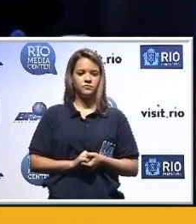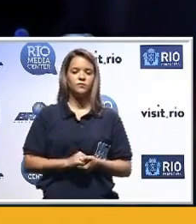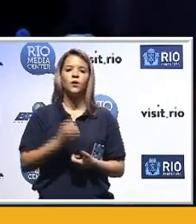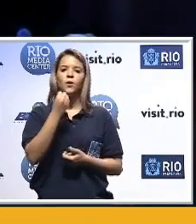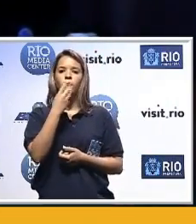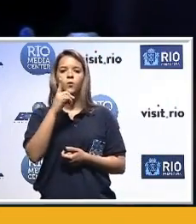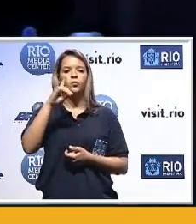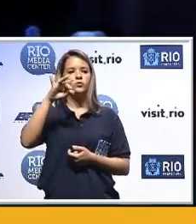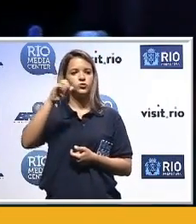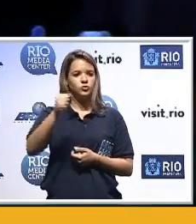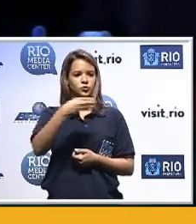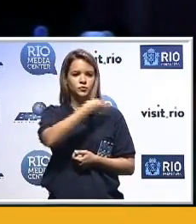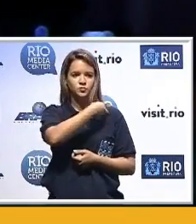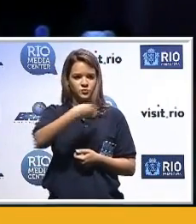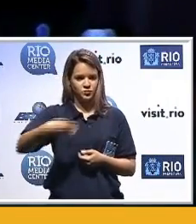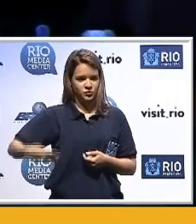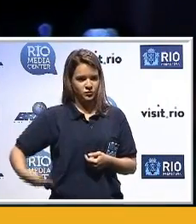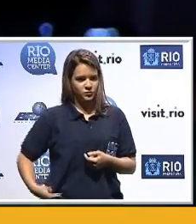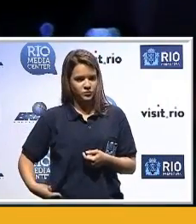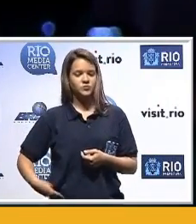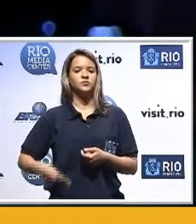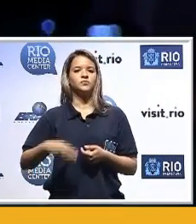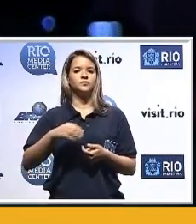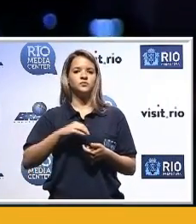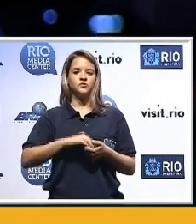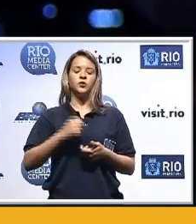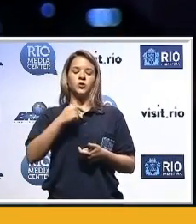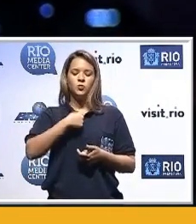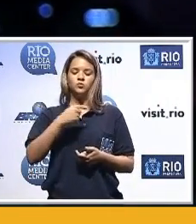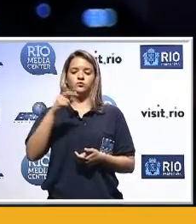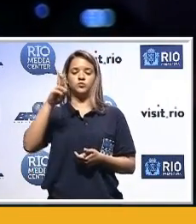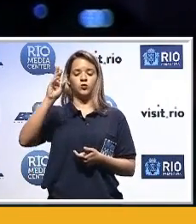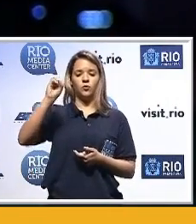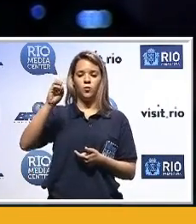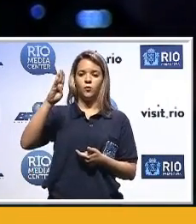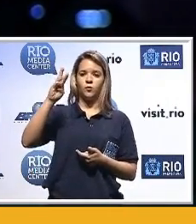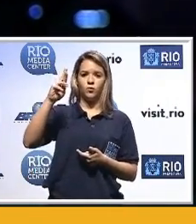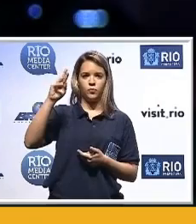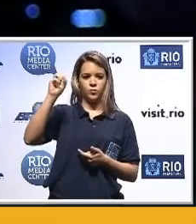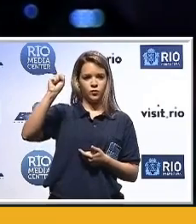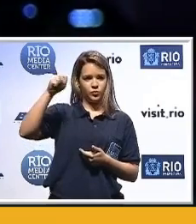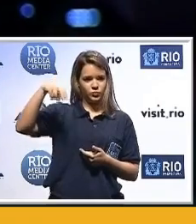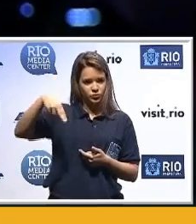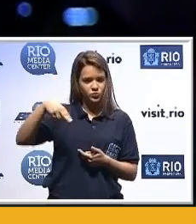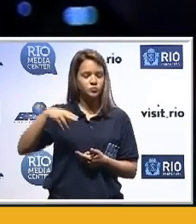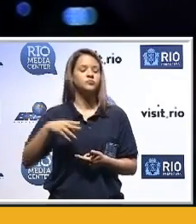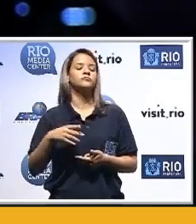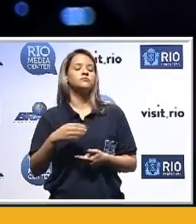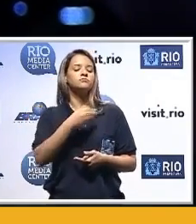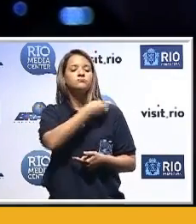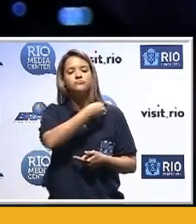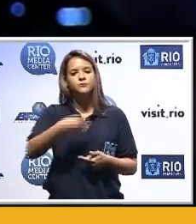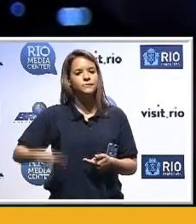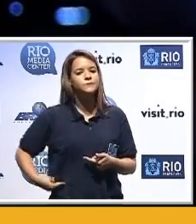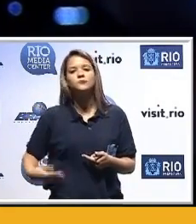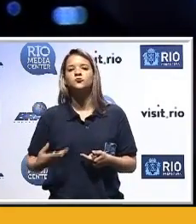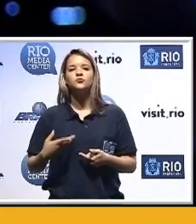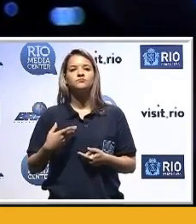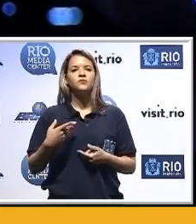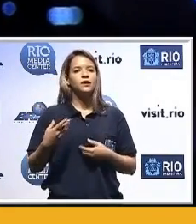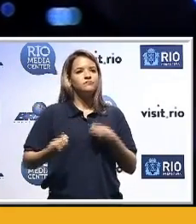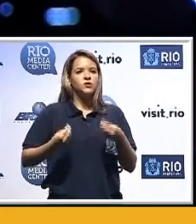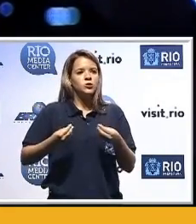Bom dia, ministro. A pergunta é para o senhor. Sou o Robson Machado, da Rádio Tupi. Ministro, apesar de todas as ações que os